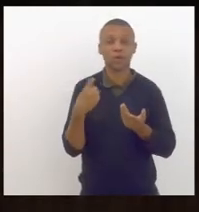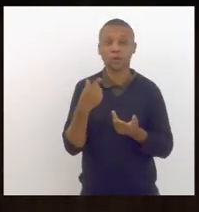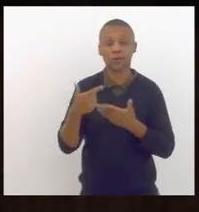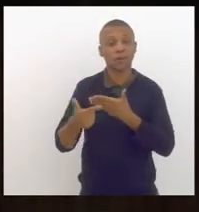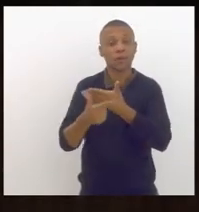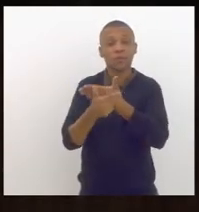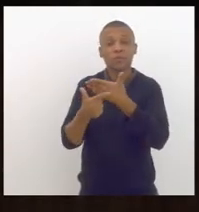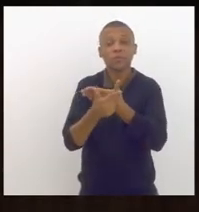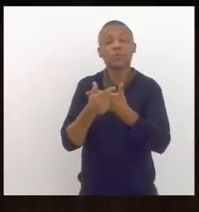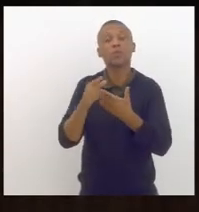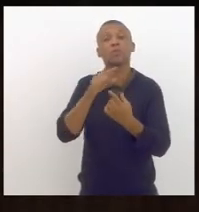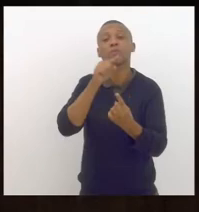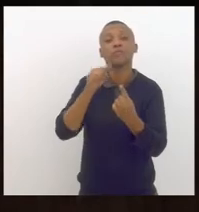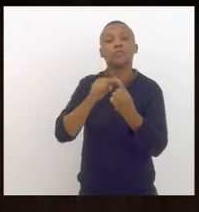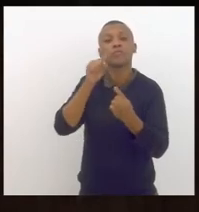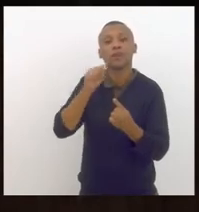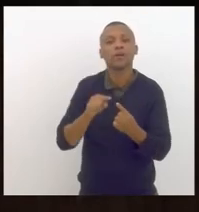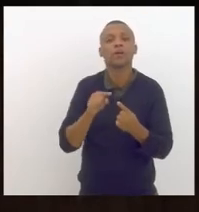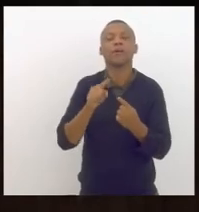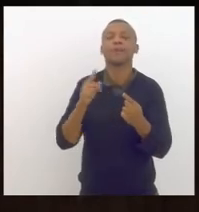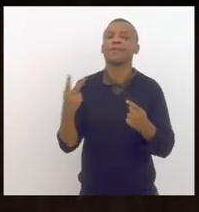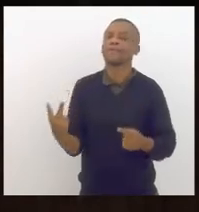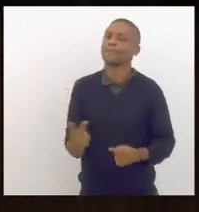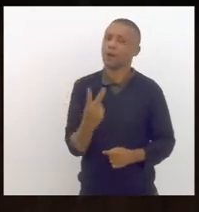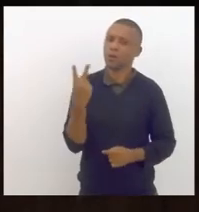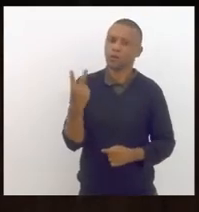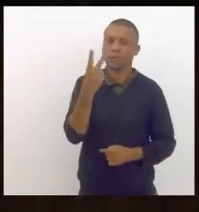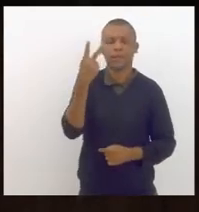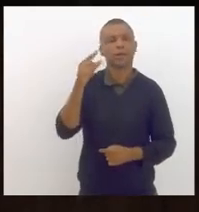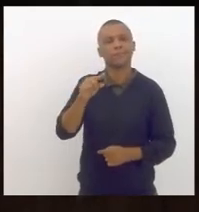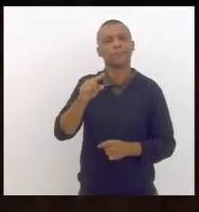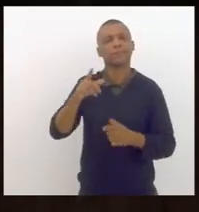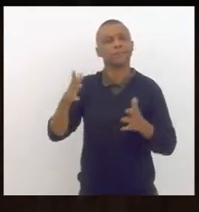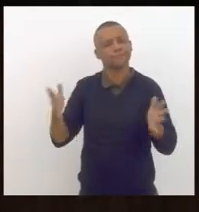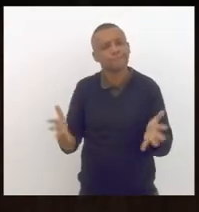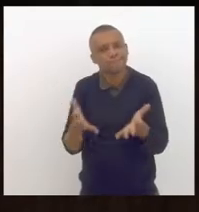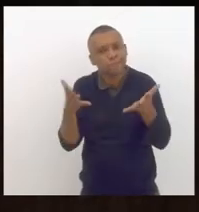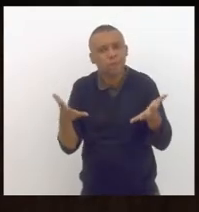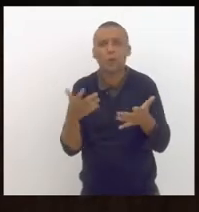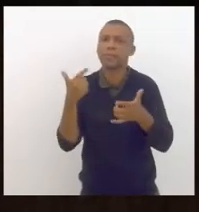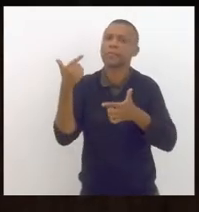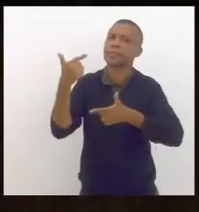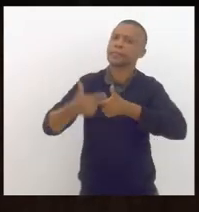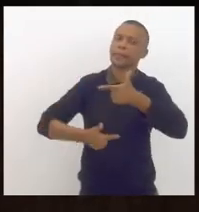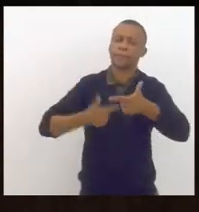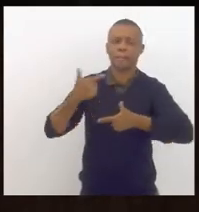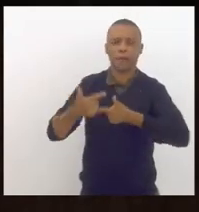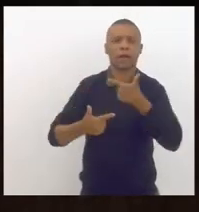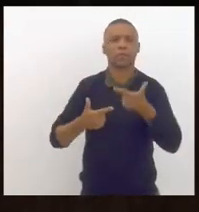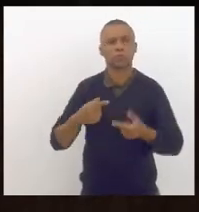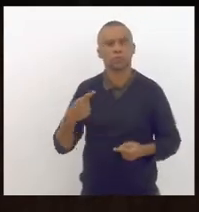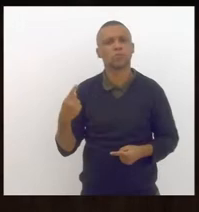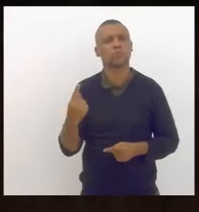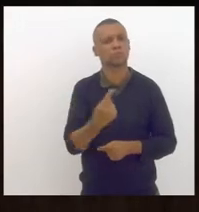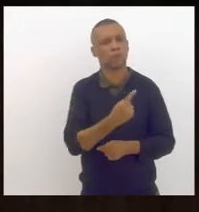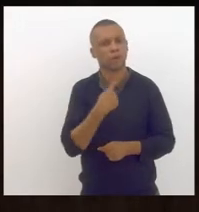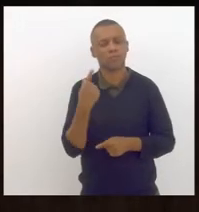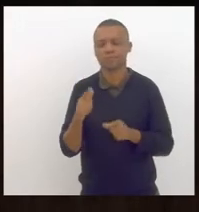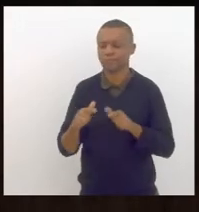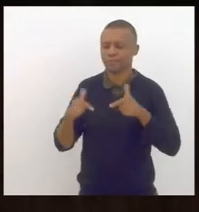é valorizar muito, né, essa valoração, esse trabalho de valoração nossa,